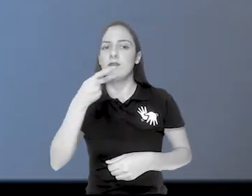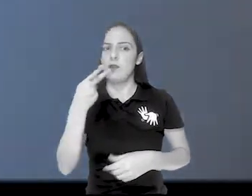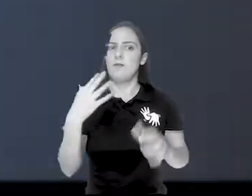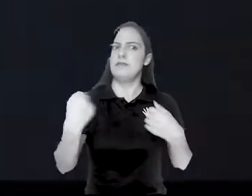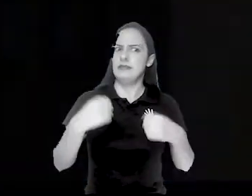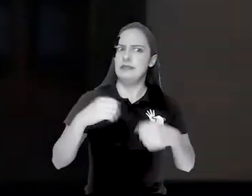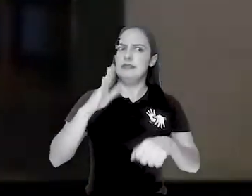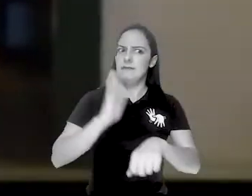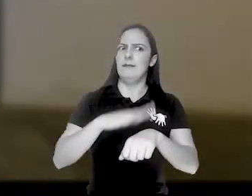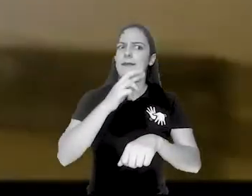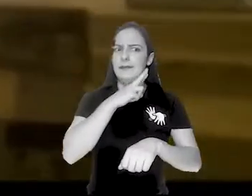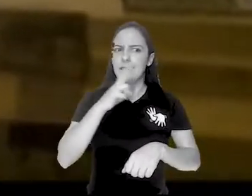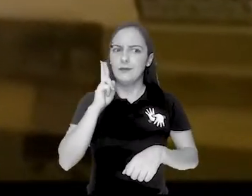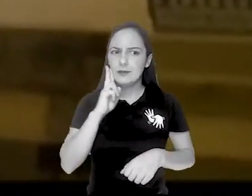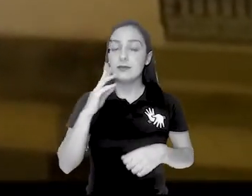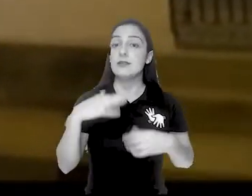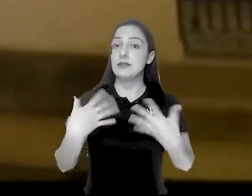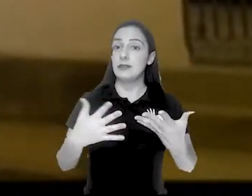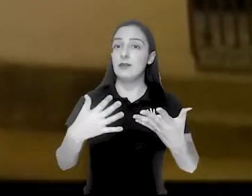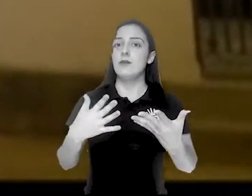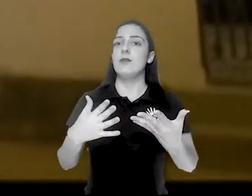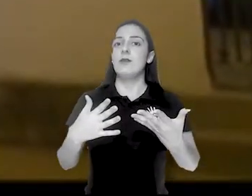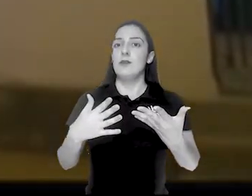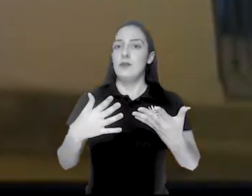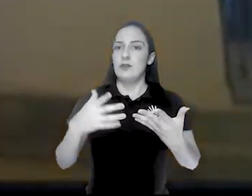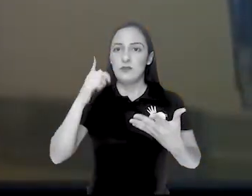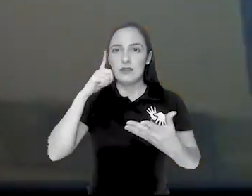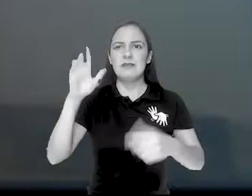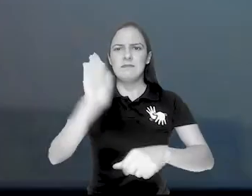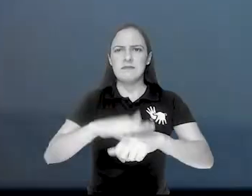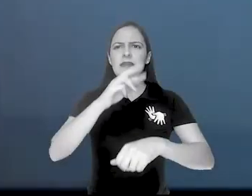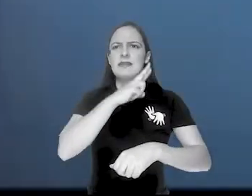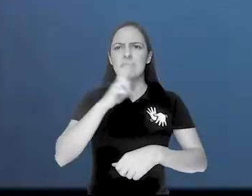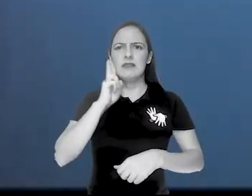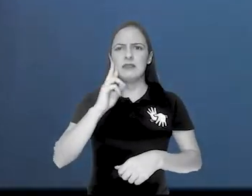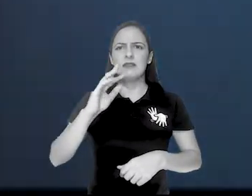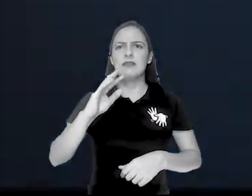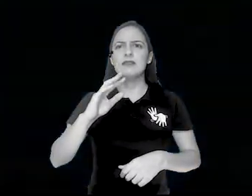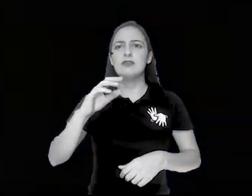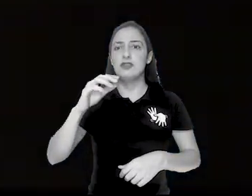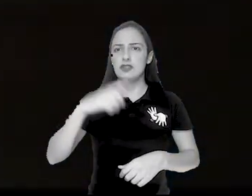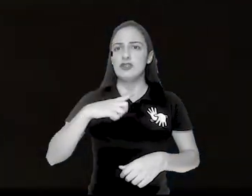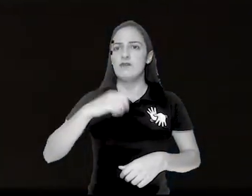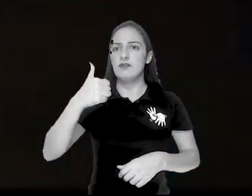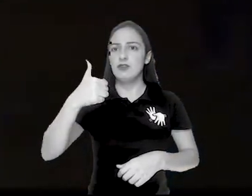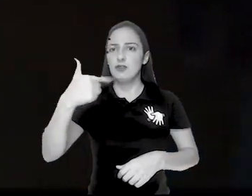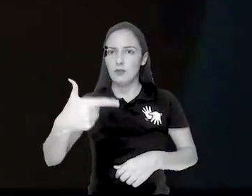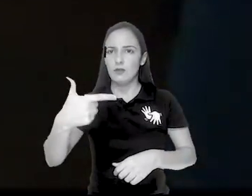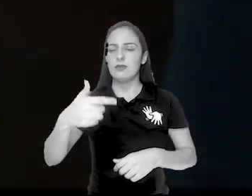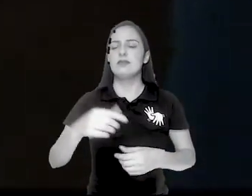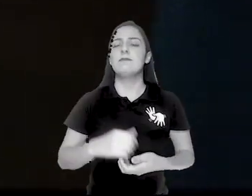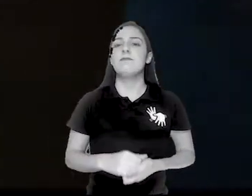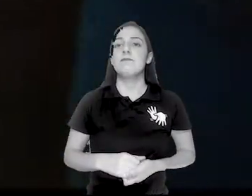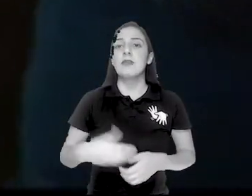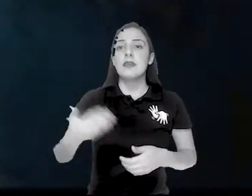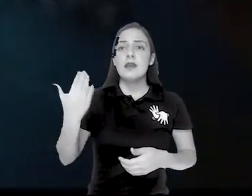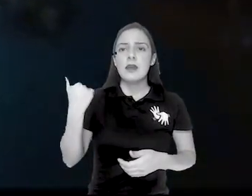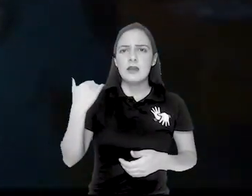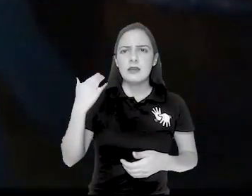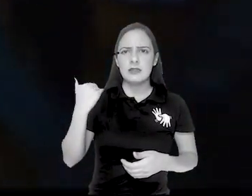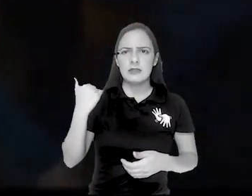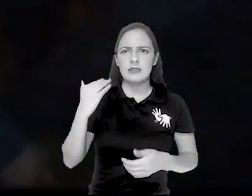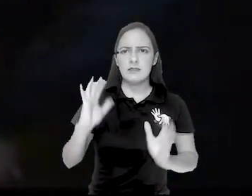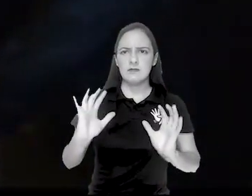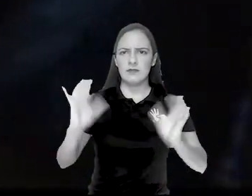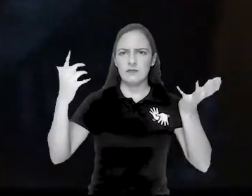mais restaurante. E foi o ano que teve mais restaurantes, tiveram 12 restaurantes. Antes desse festival de 2006, que